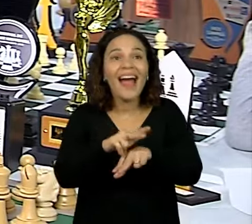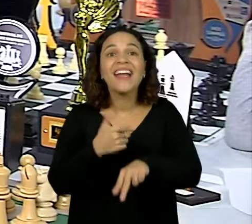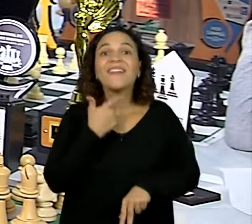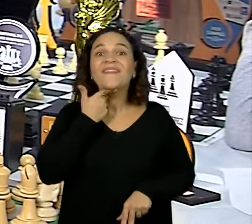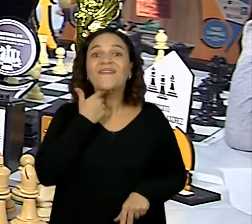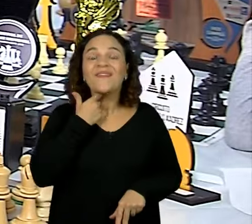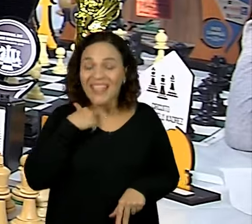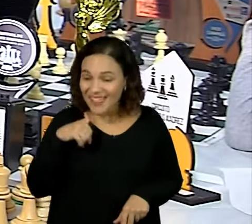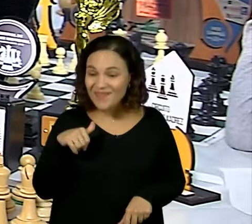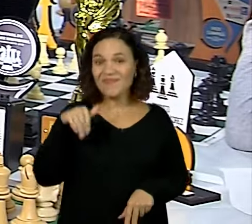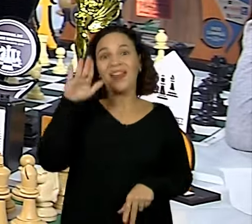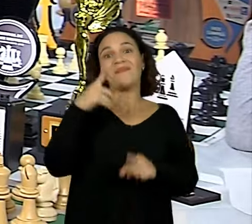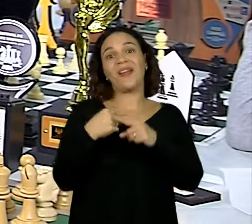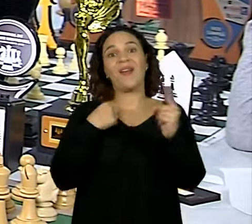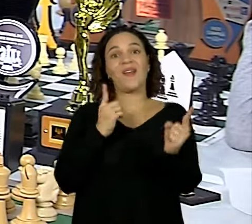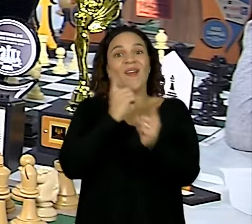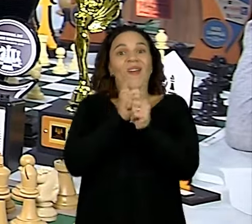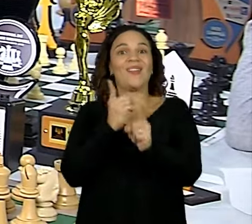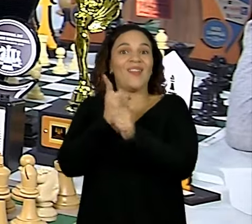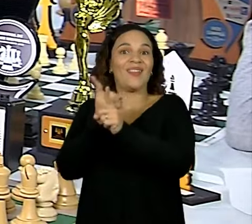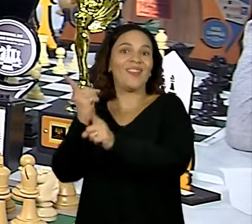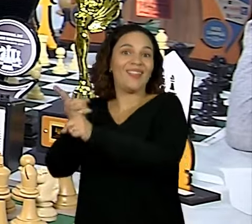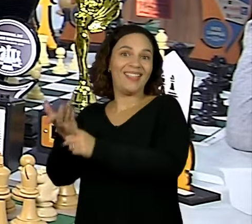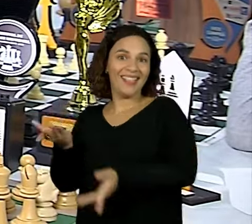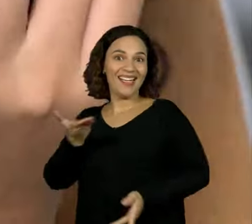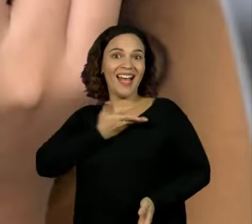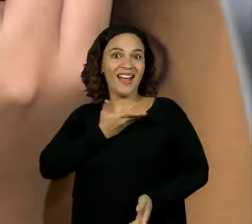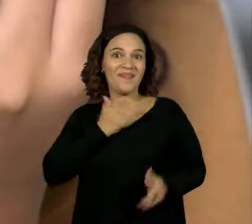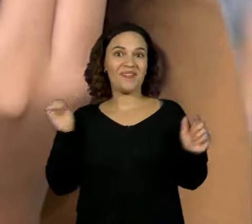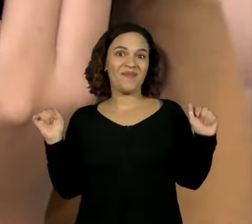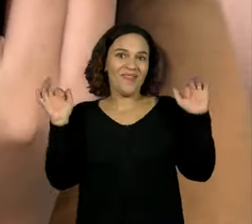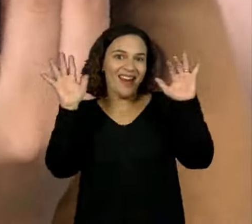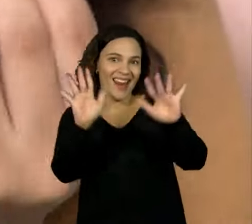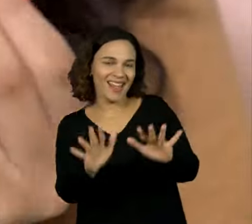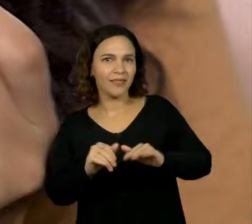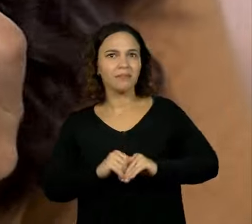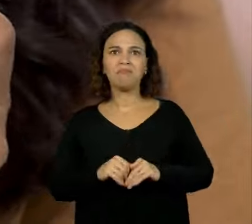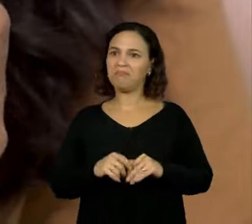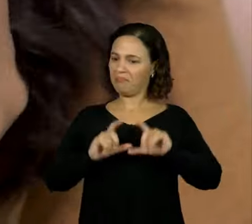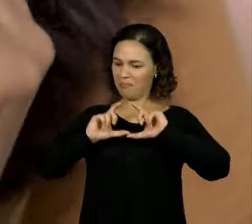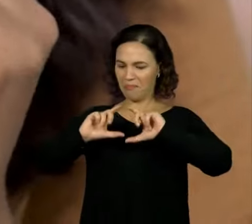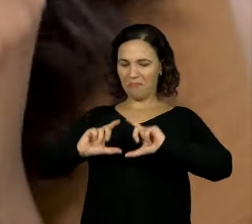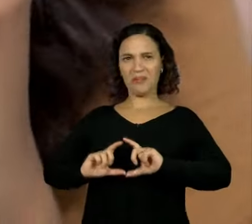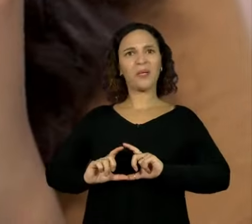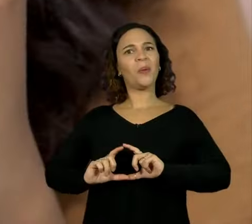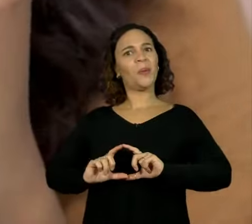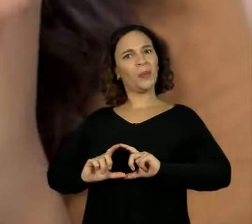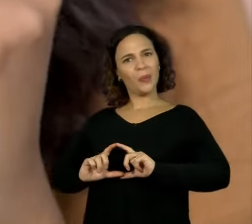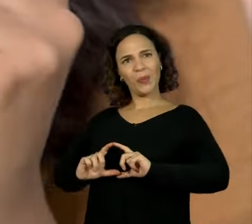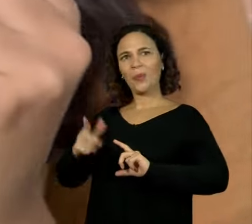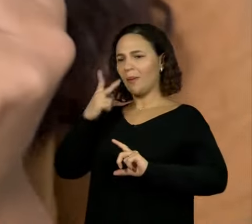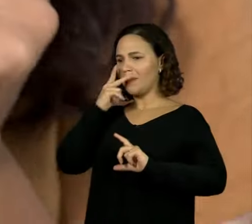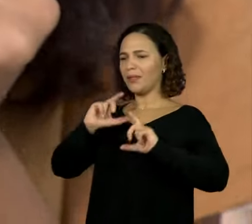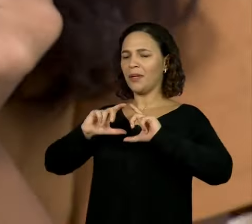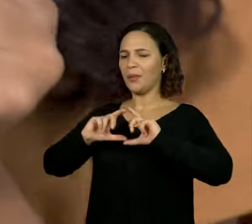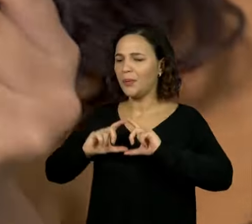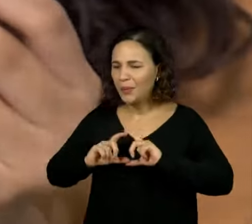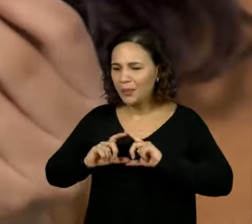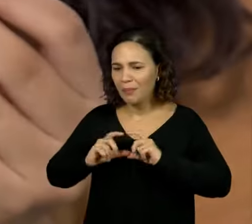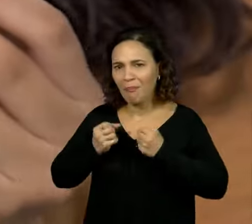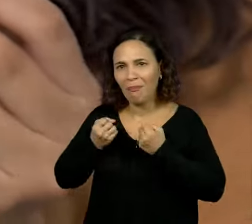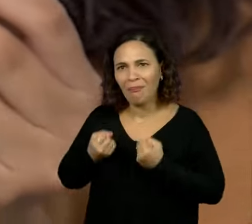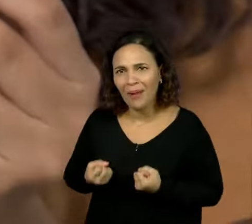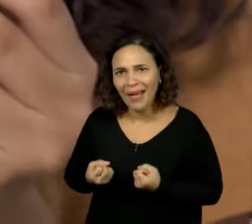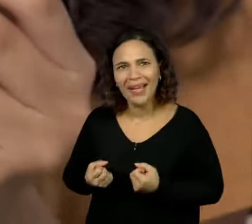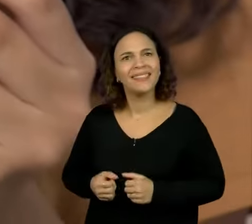ainda de jogar xadrez, né? Porque eu sabia que meus amigos estavam lá. Um monte de medalha que tem no seu pescoço. Ela tá até com o pescoço curvado, né?